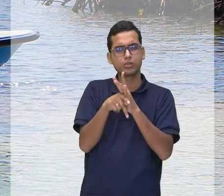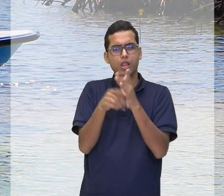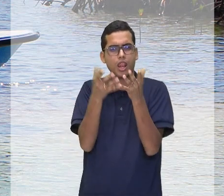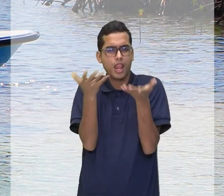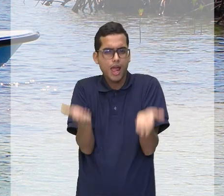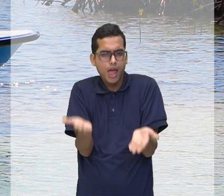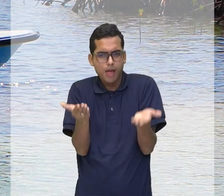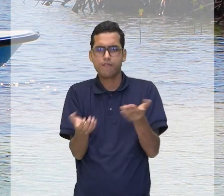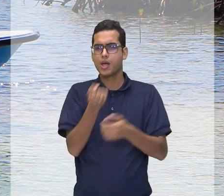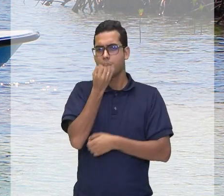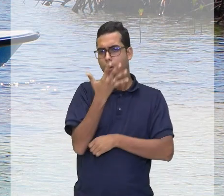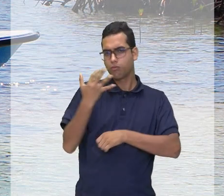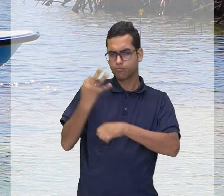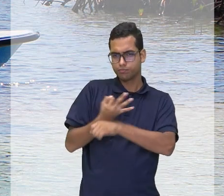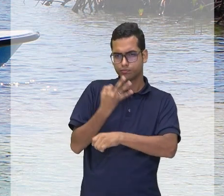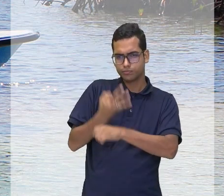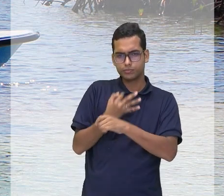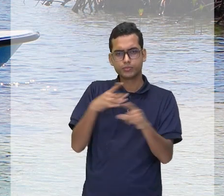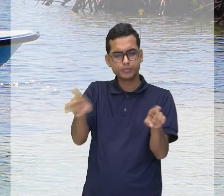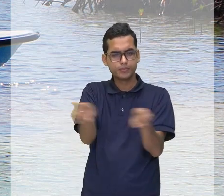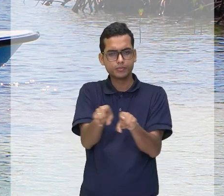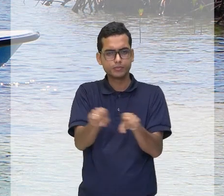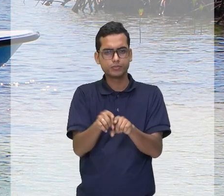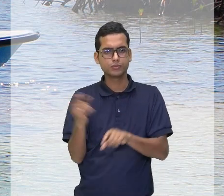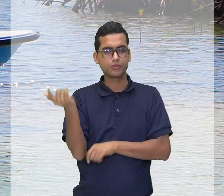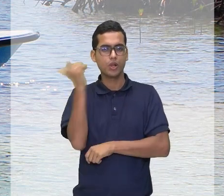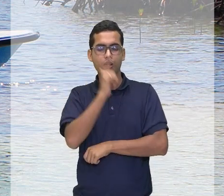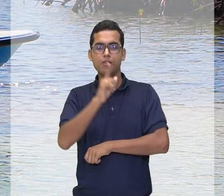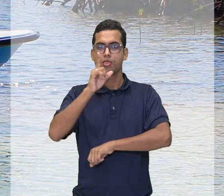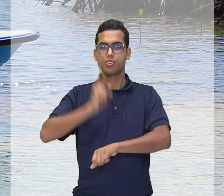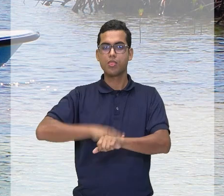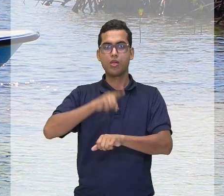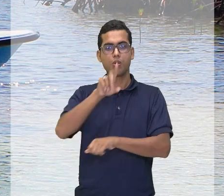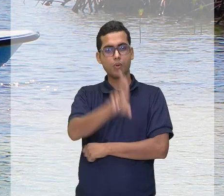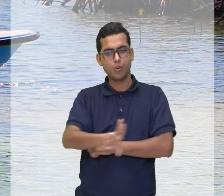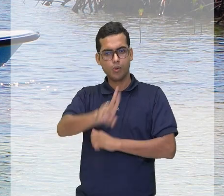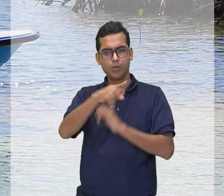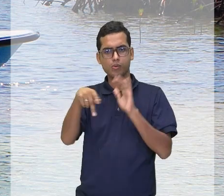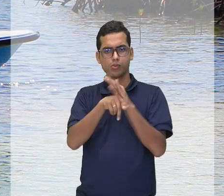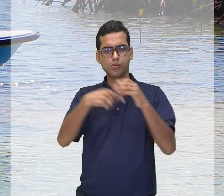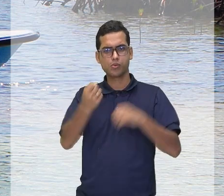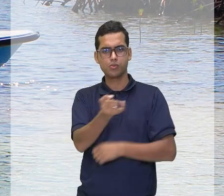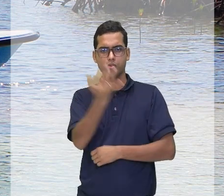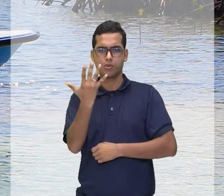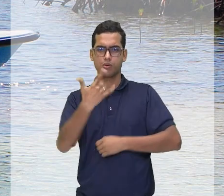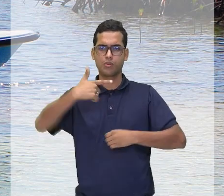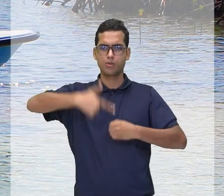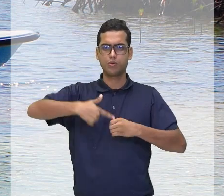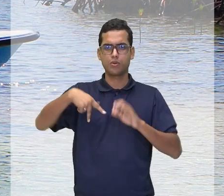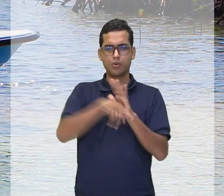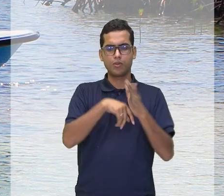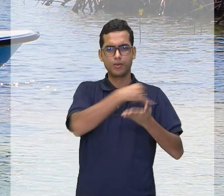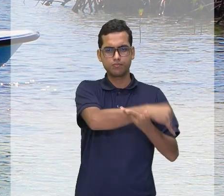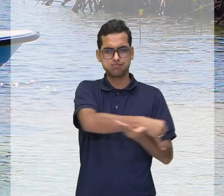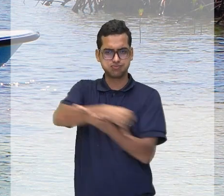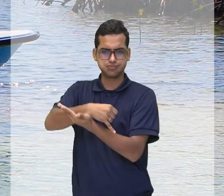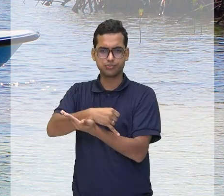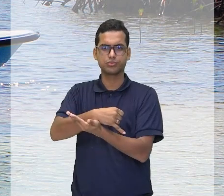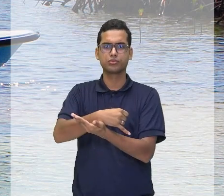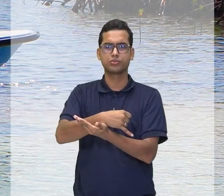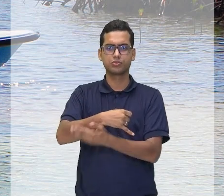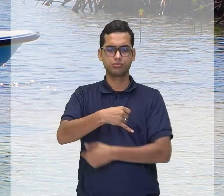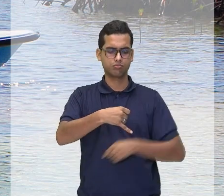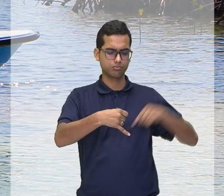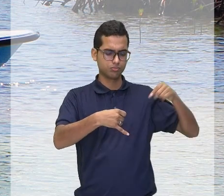vai impactar onde? Lá no consumo, né, do motor. E também o funcionamento do motor,